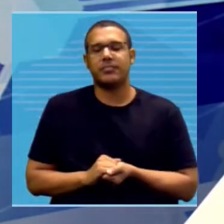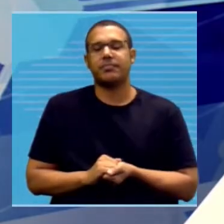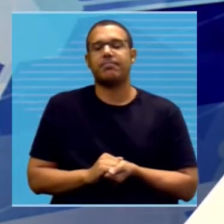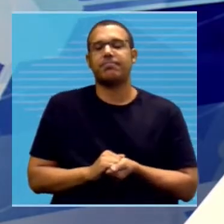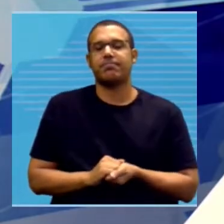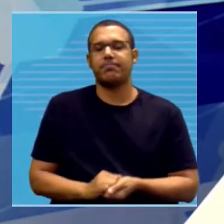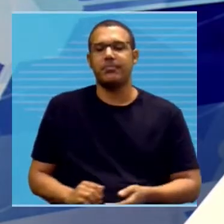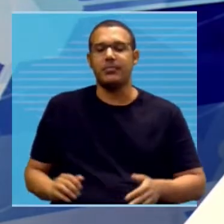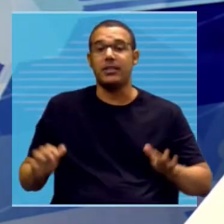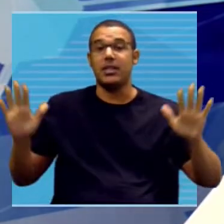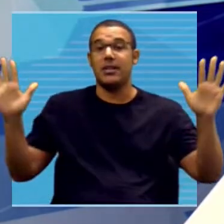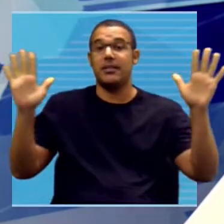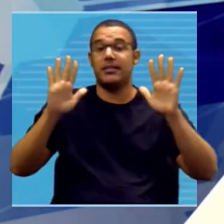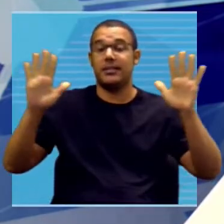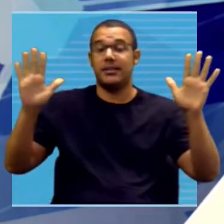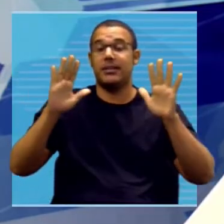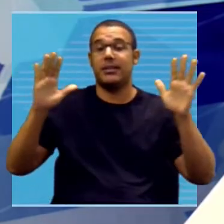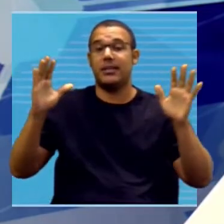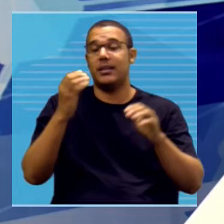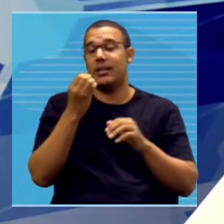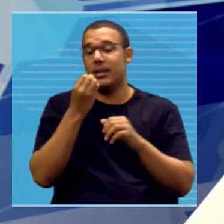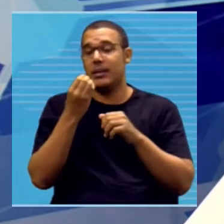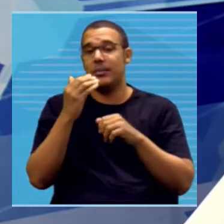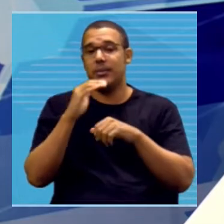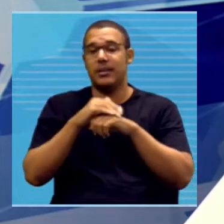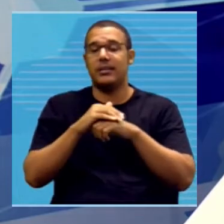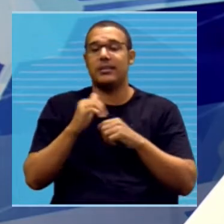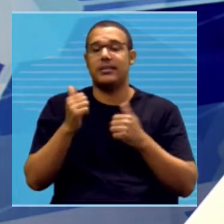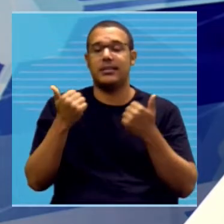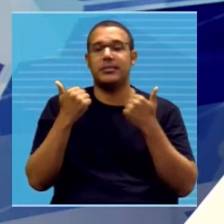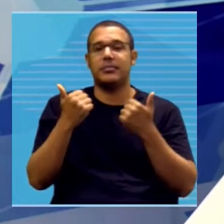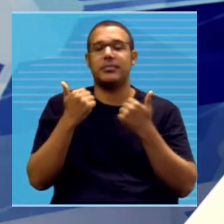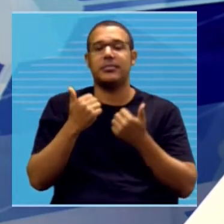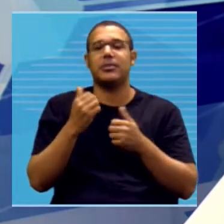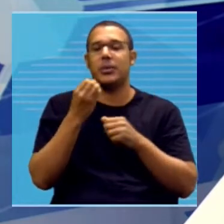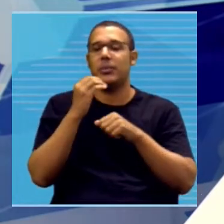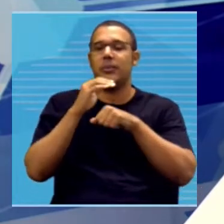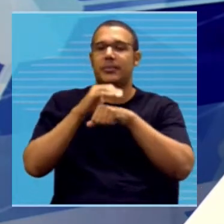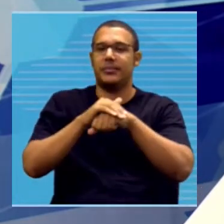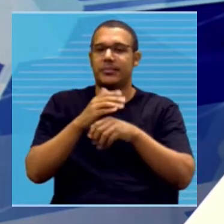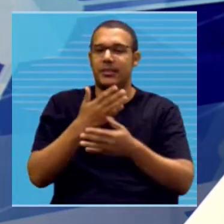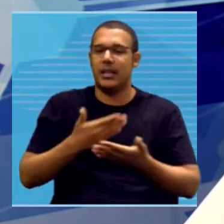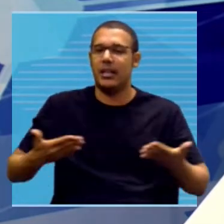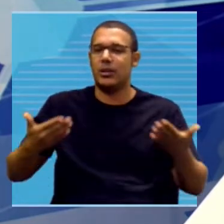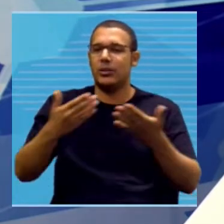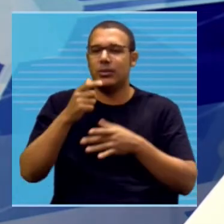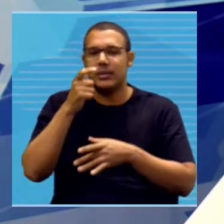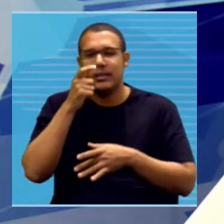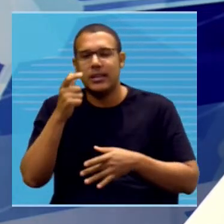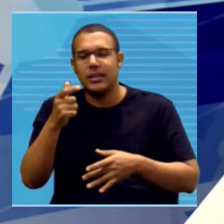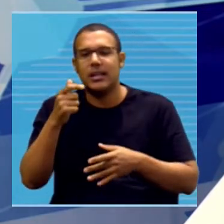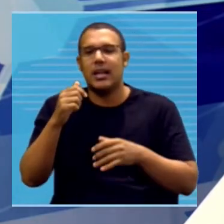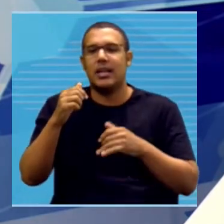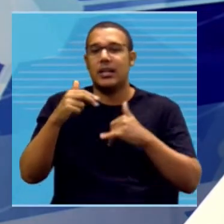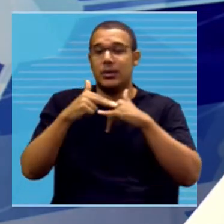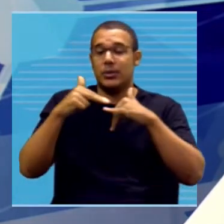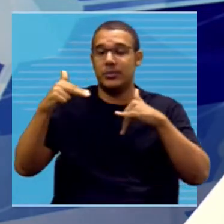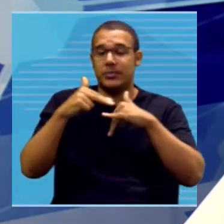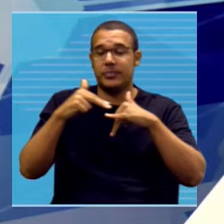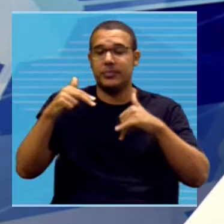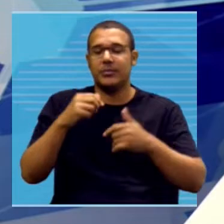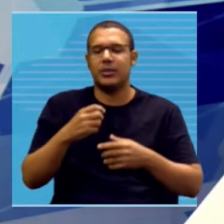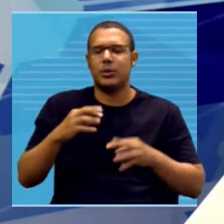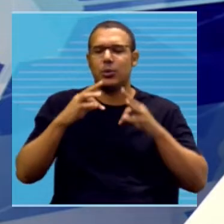salve salve galerinha deste piauzão deste brasilzão meu boa noite a todos que nos acompanham aqui pelo Canal educação